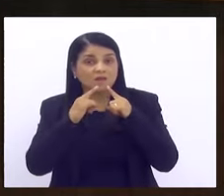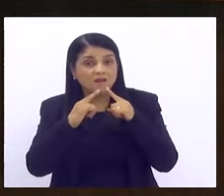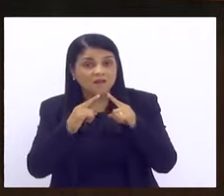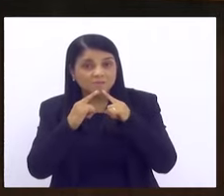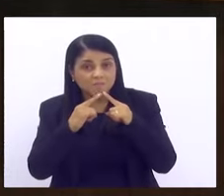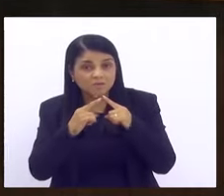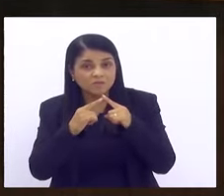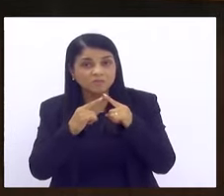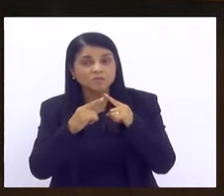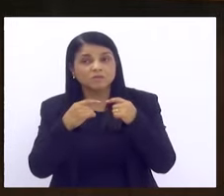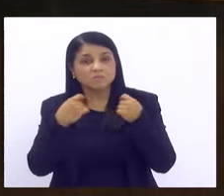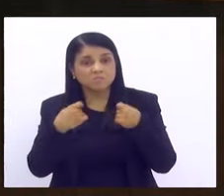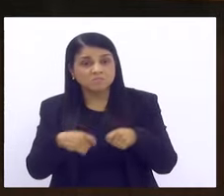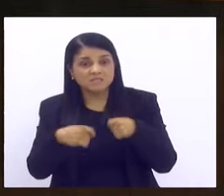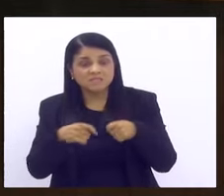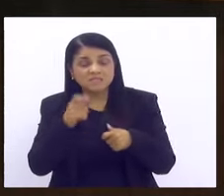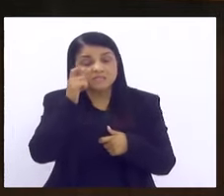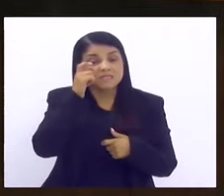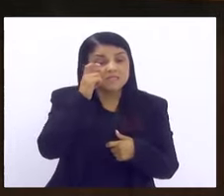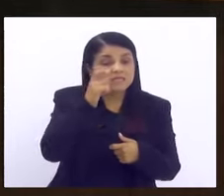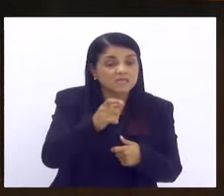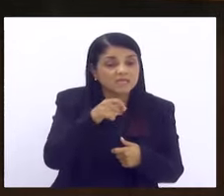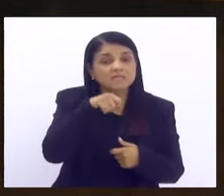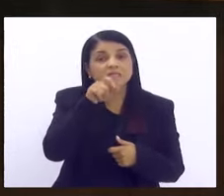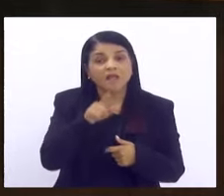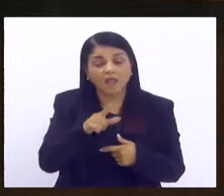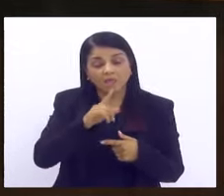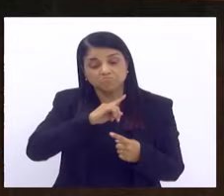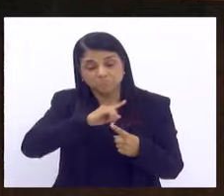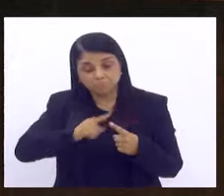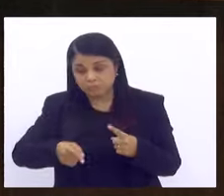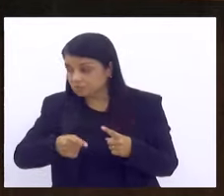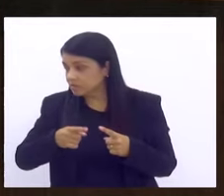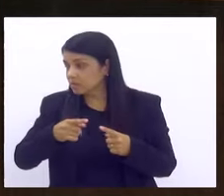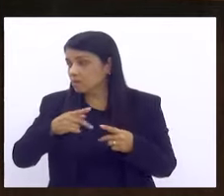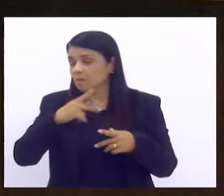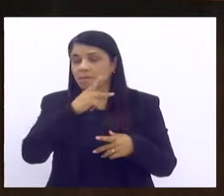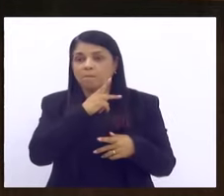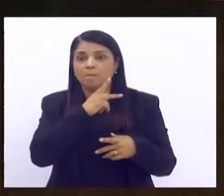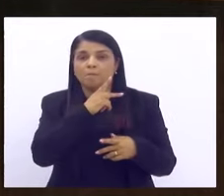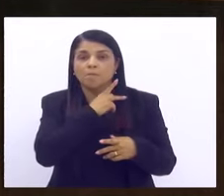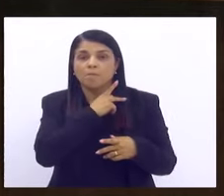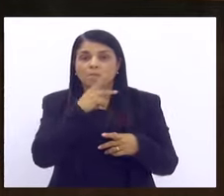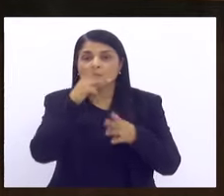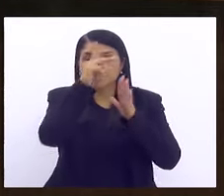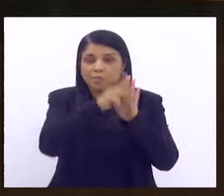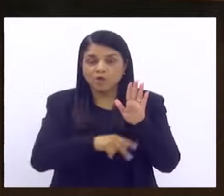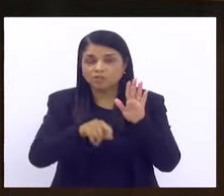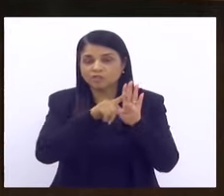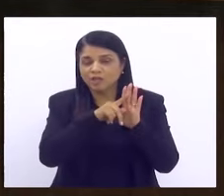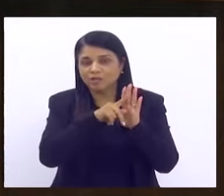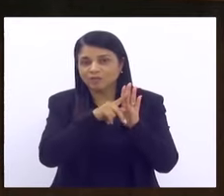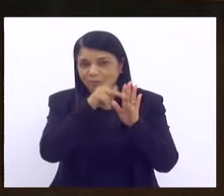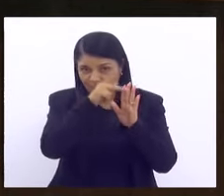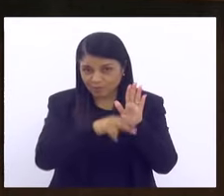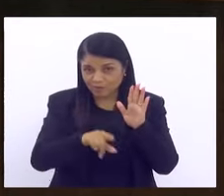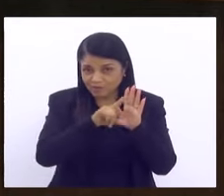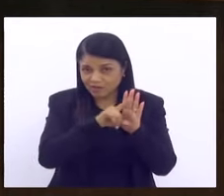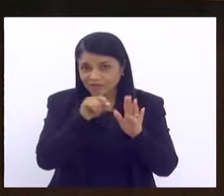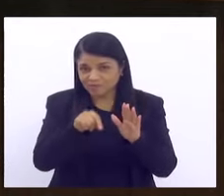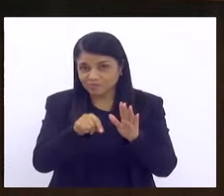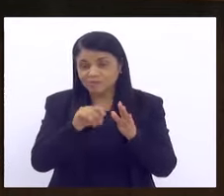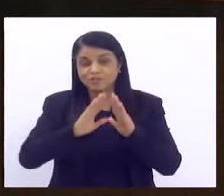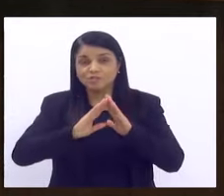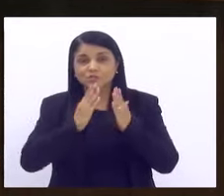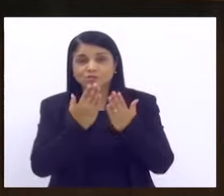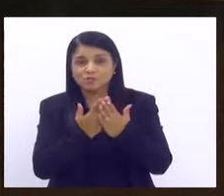tem consenso. A quem interessa retalhar um projeto de um jovem da escola pública de Miguel Pereira? É isso que eu